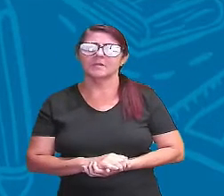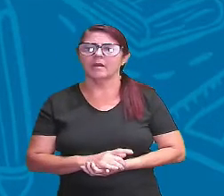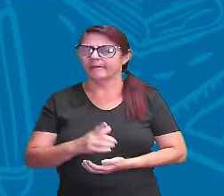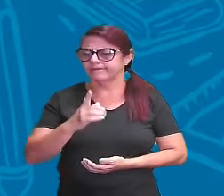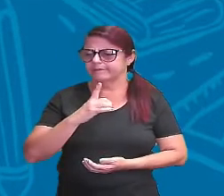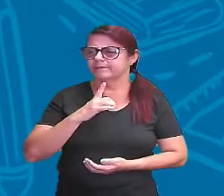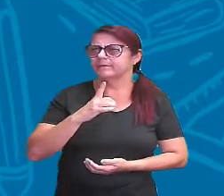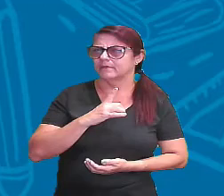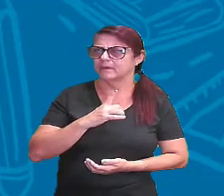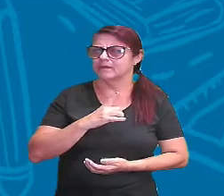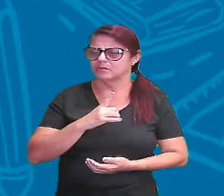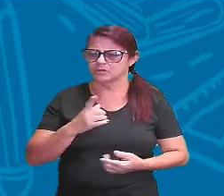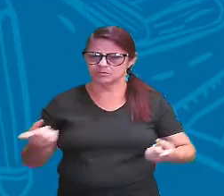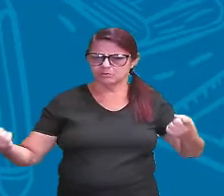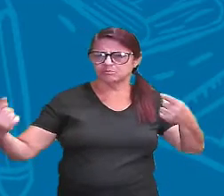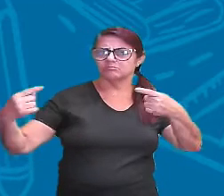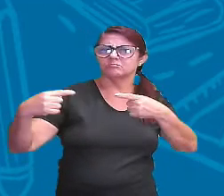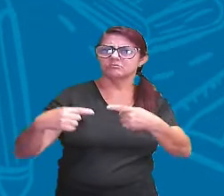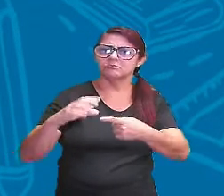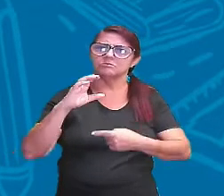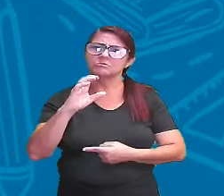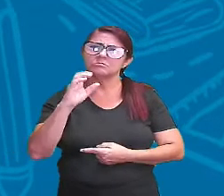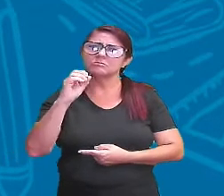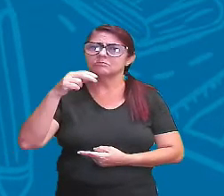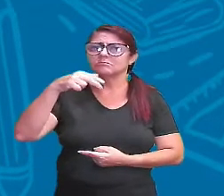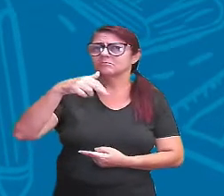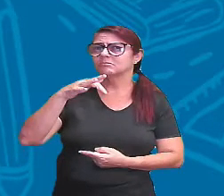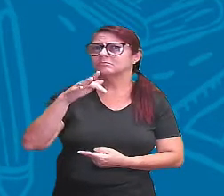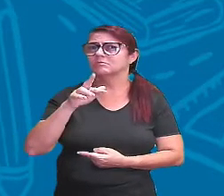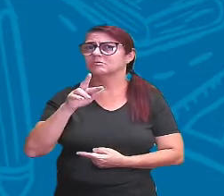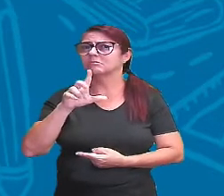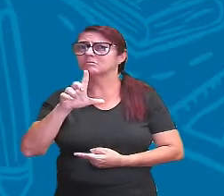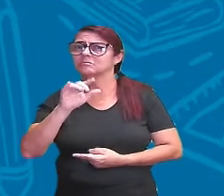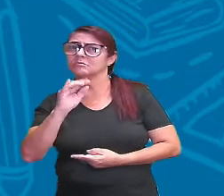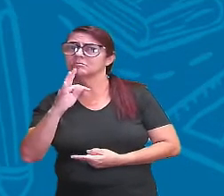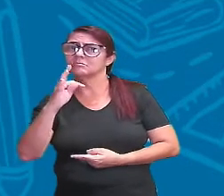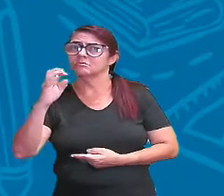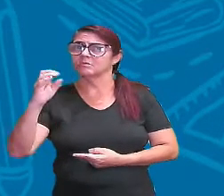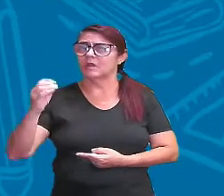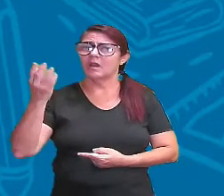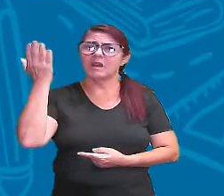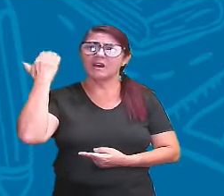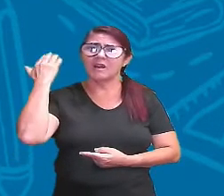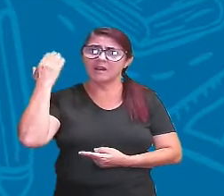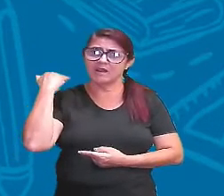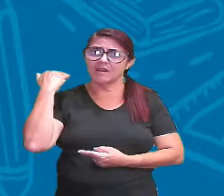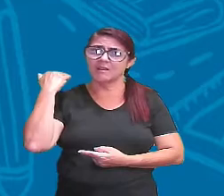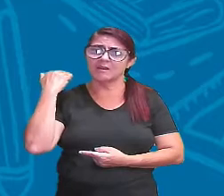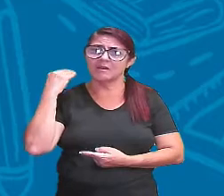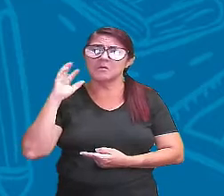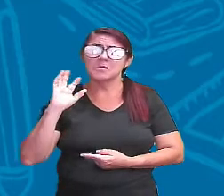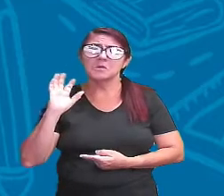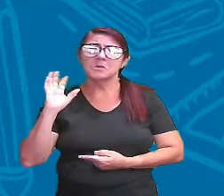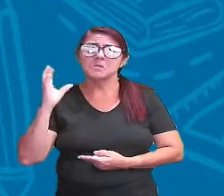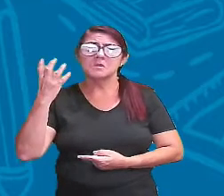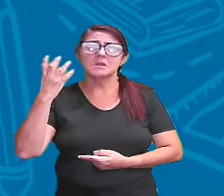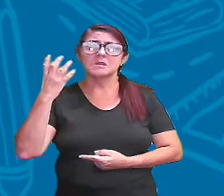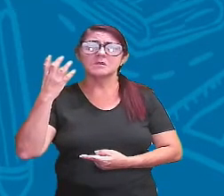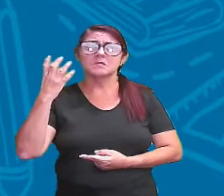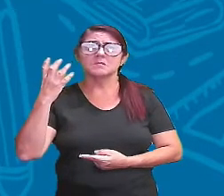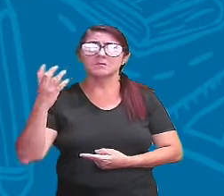Temos o conflito. O conflito é aquele que eu falei para vocês lá no início, que era o clímax,